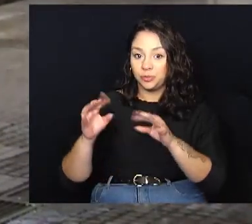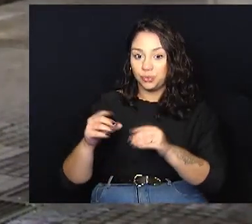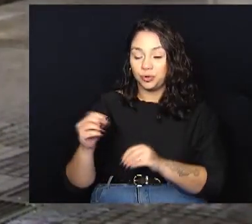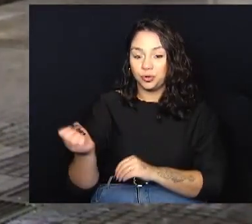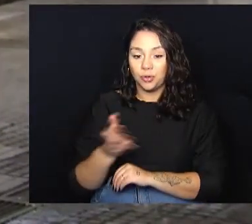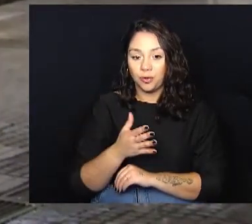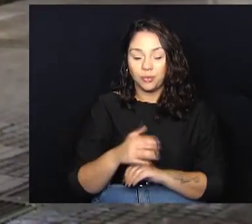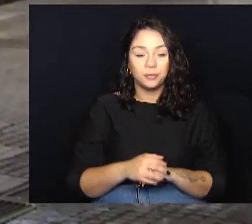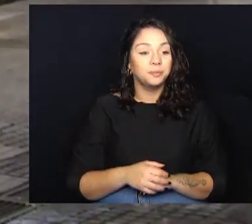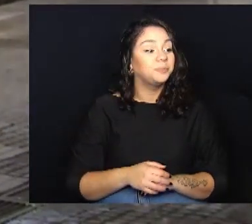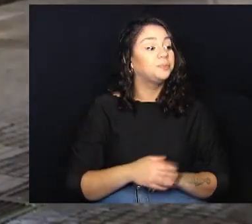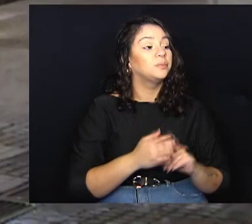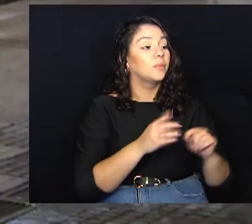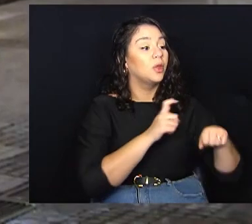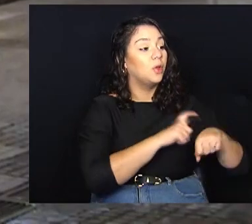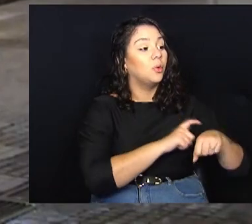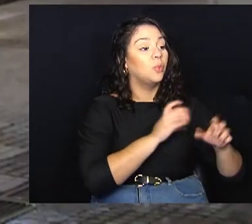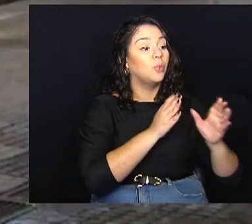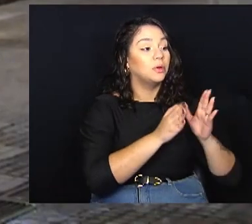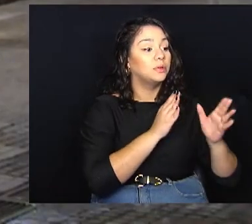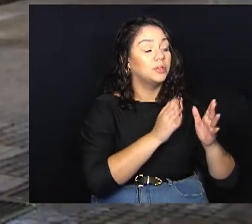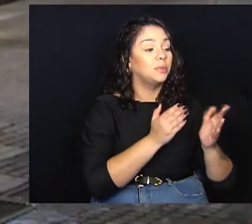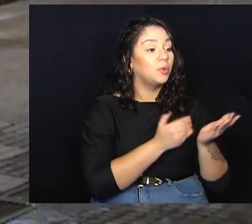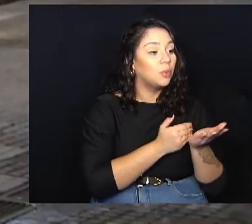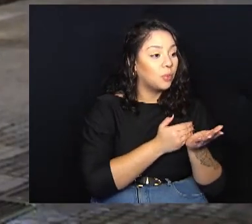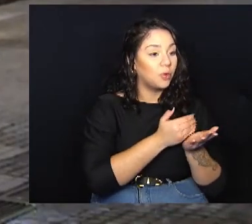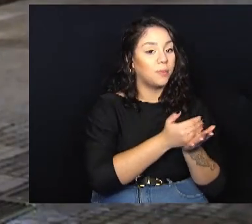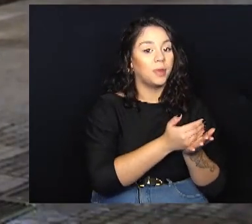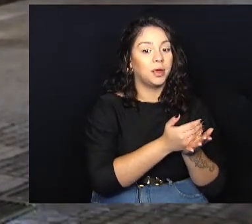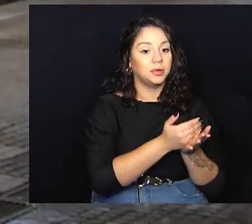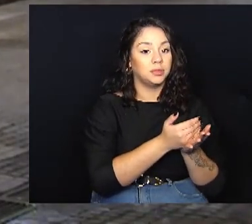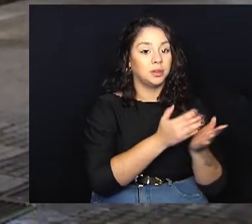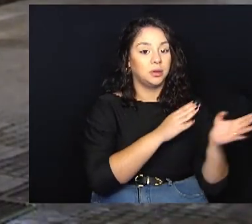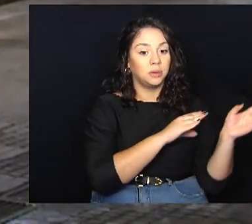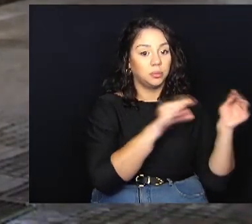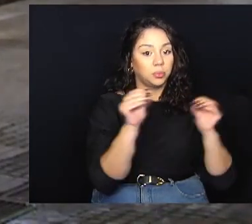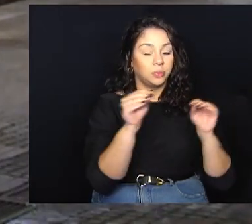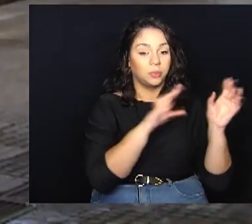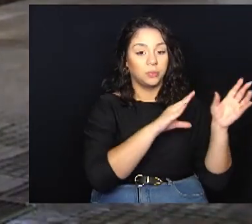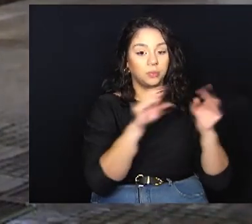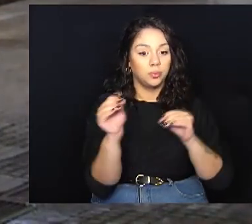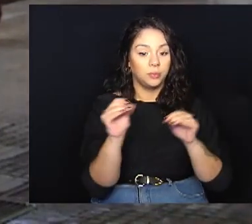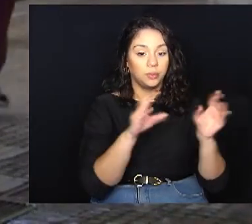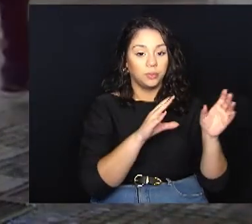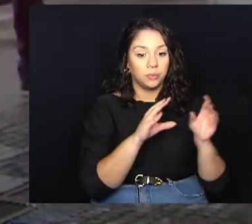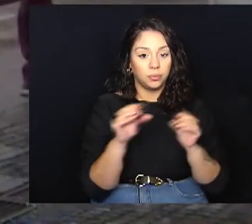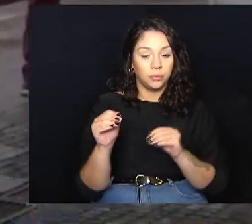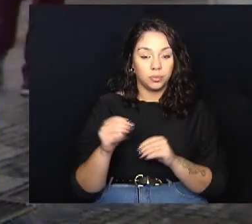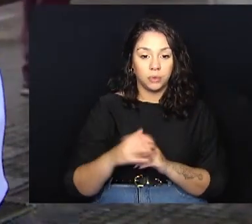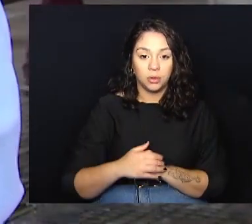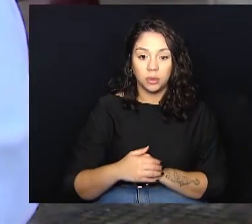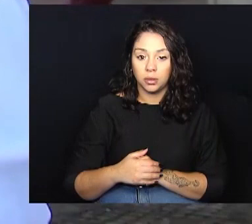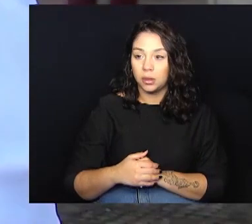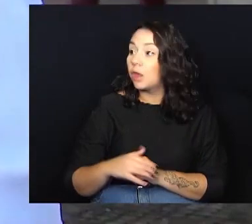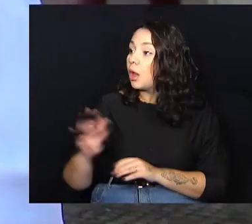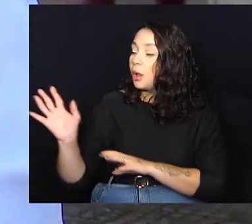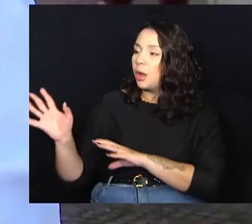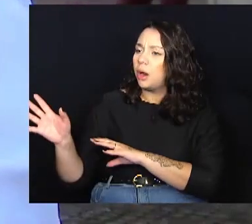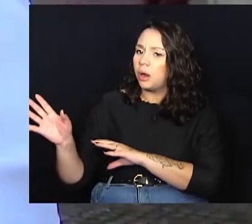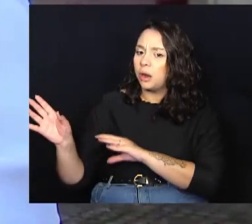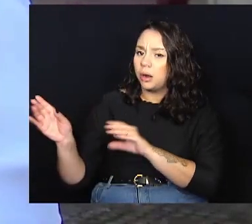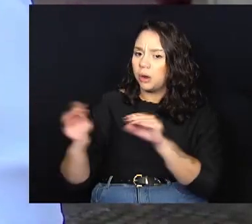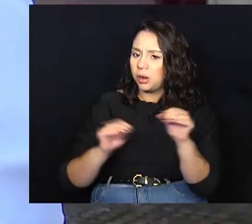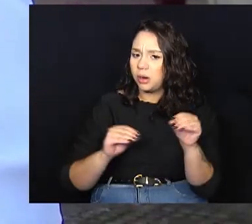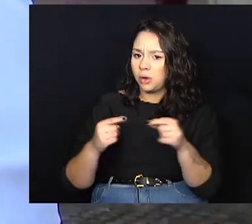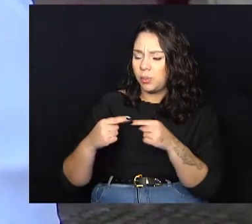e deve ser em quanto tempo que você vai começar a passar as coisas daqui para lá daqui para lá acho que